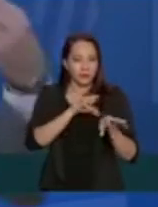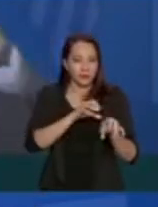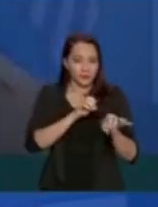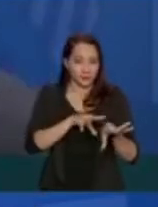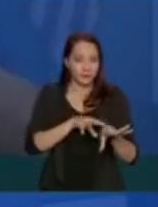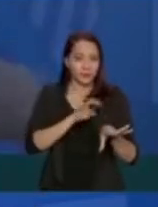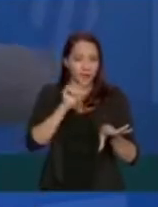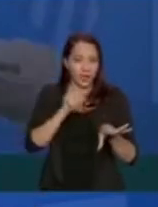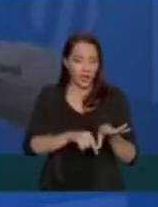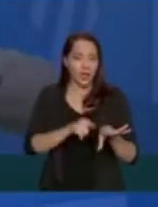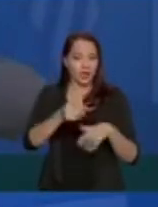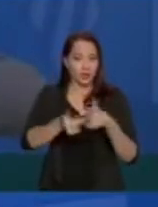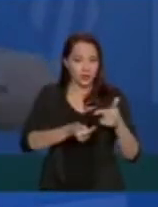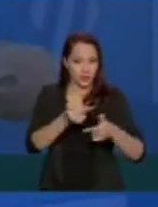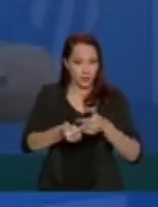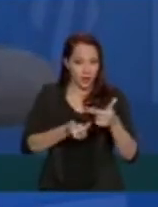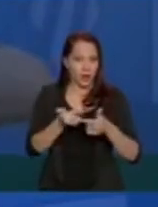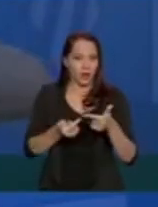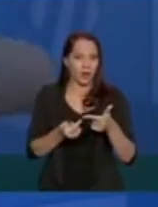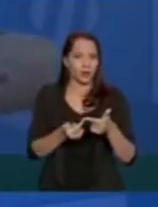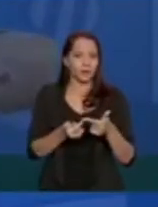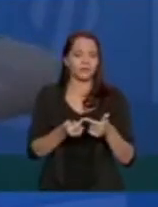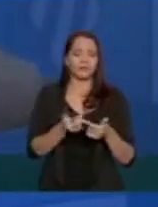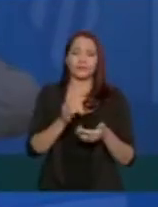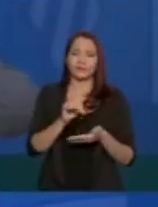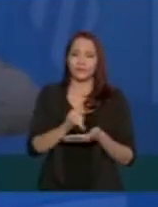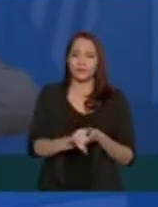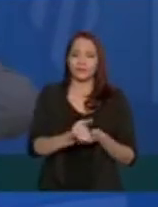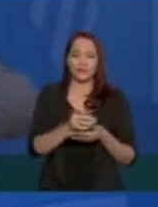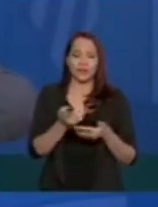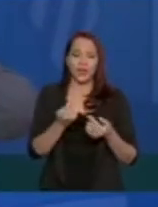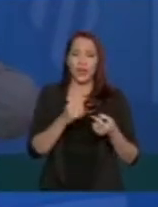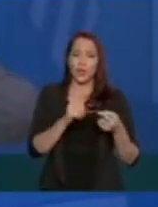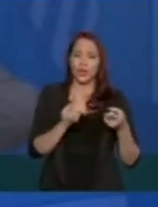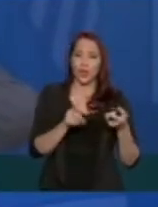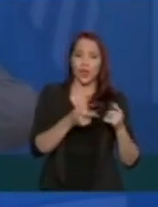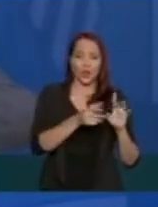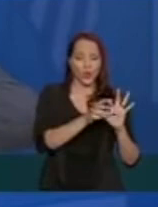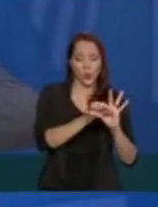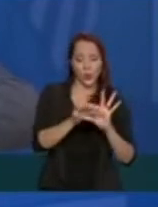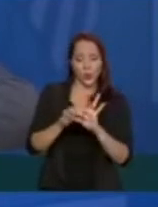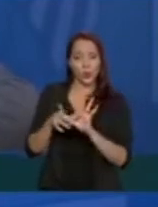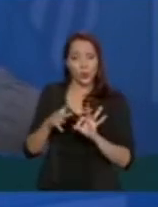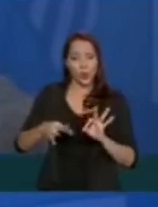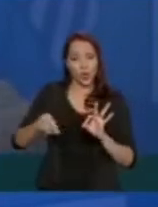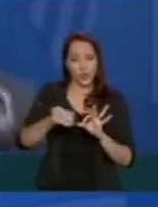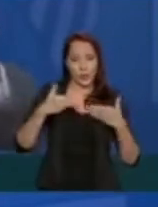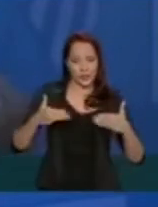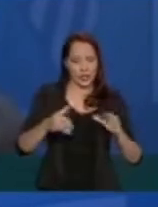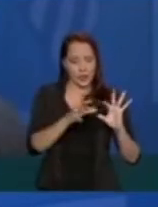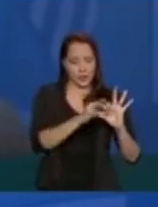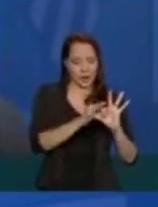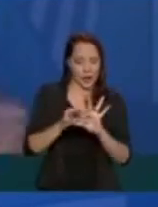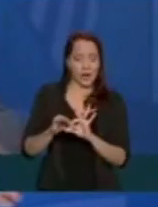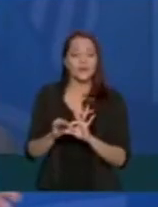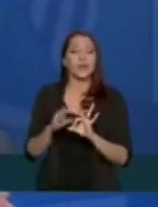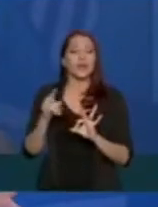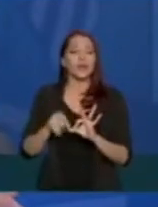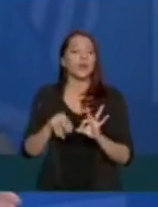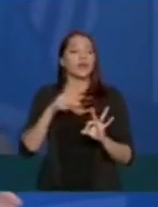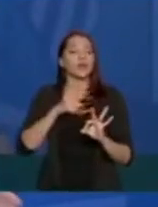que são atividades que se interrelacionam com todo o Ministério, para que tivesse